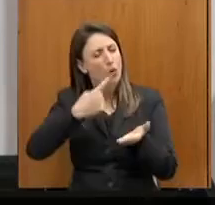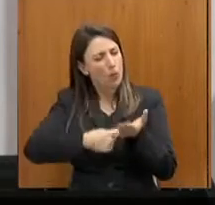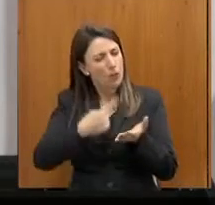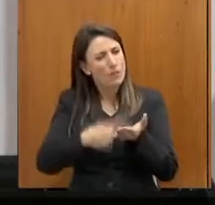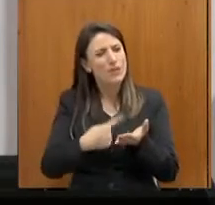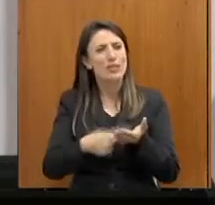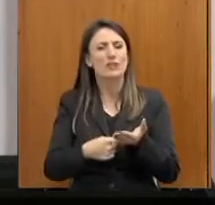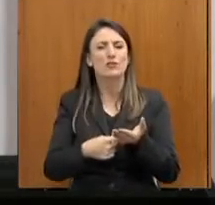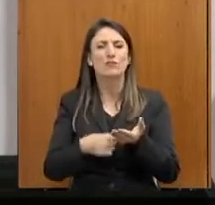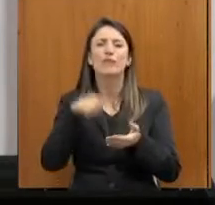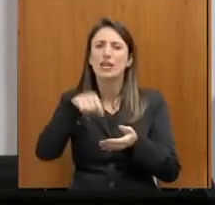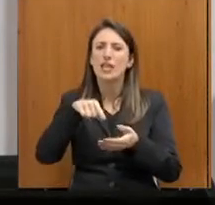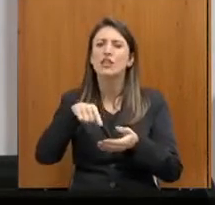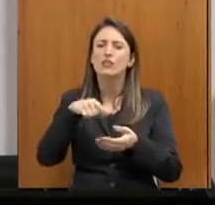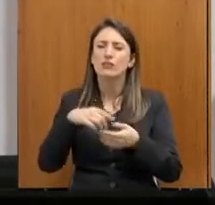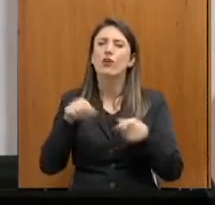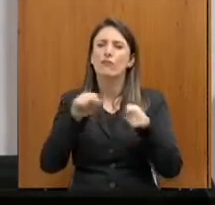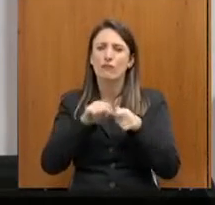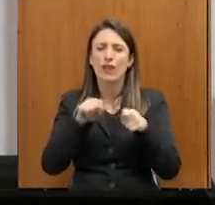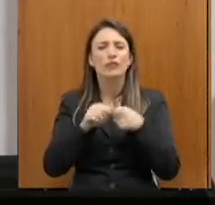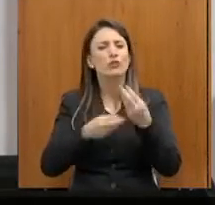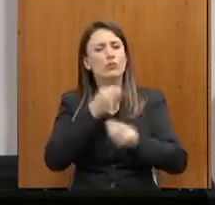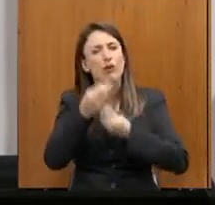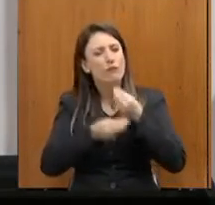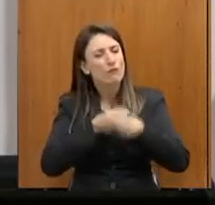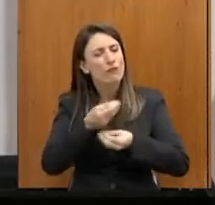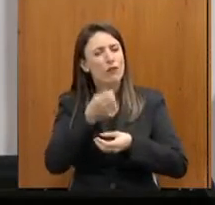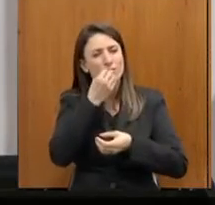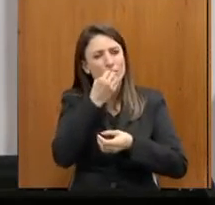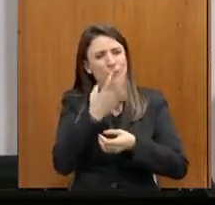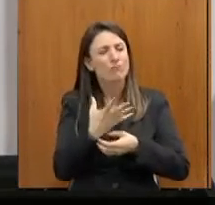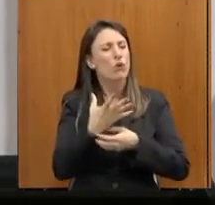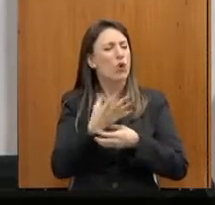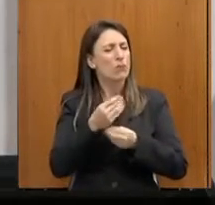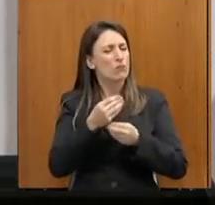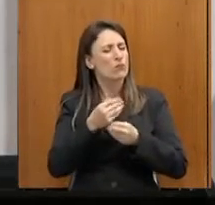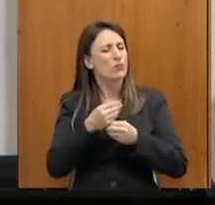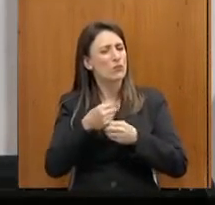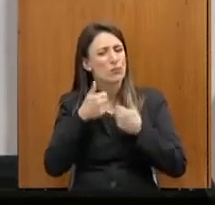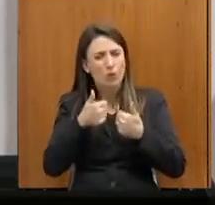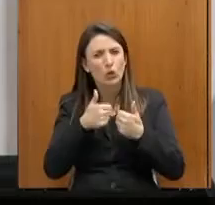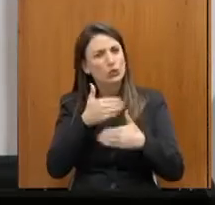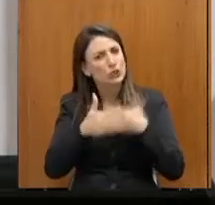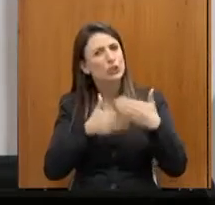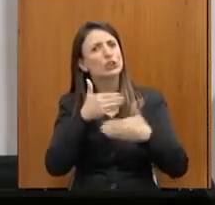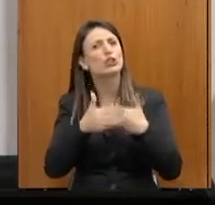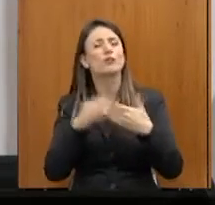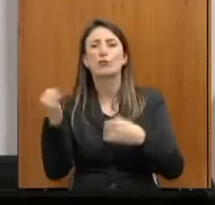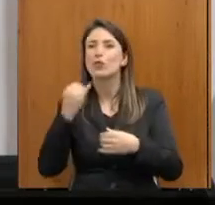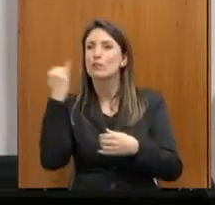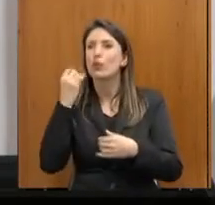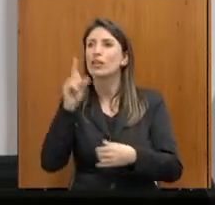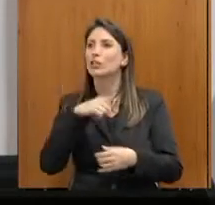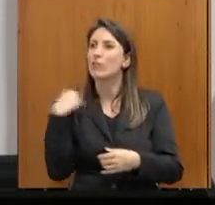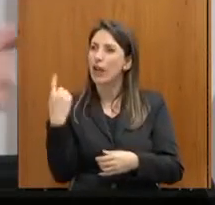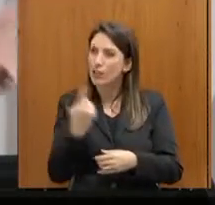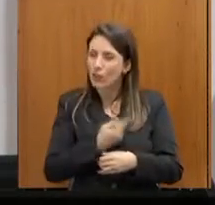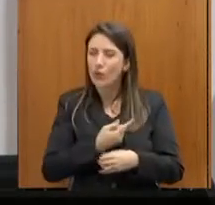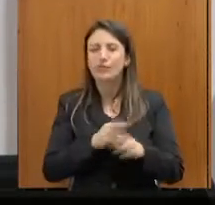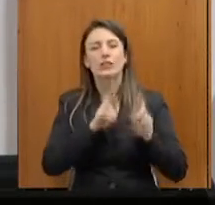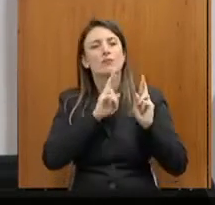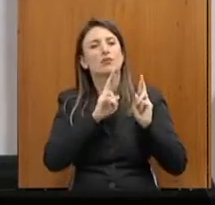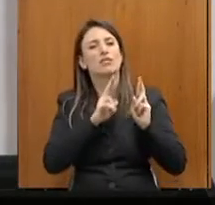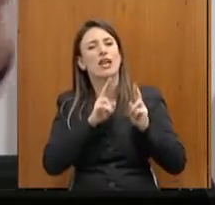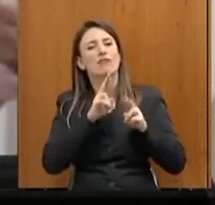muito produtiva de uma forma muito muito importante para a gente do Legislativo que faz a fiscalização